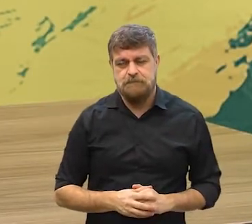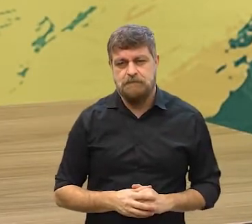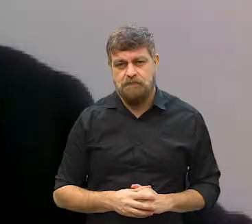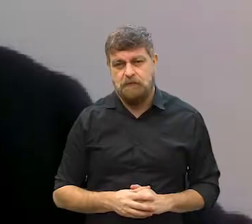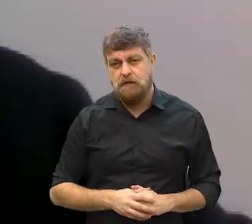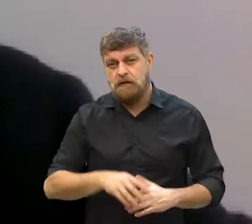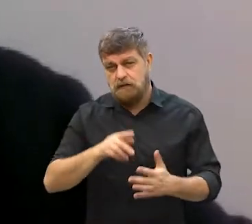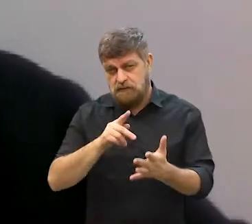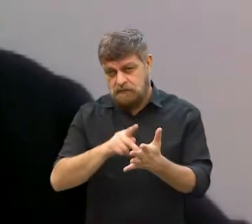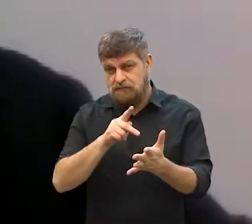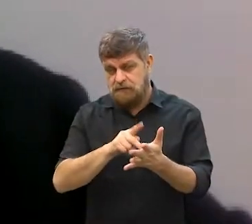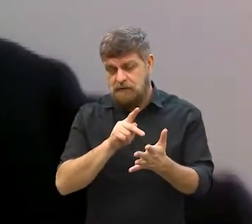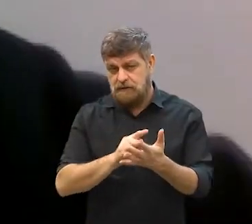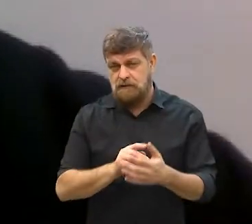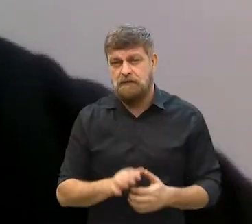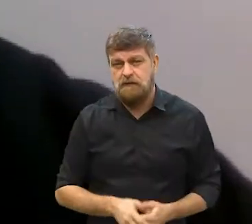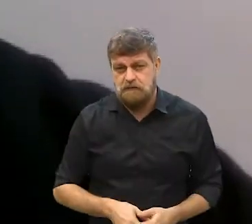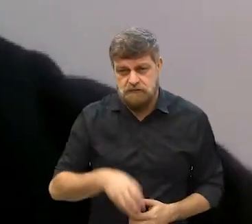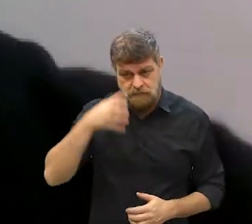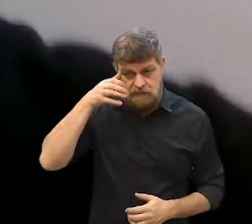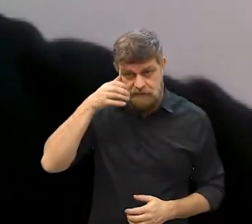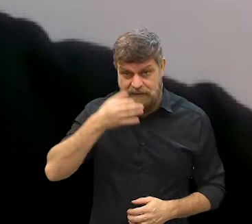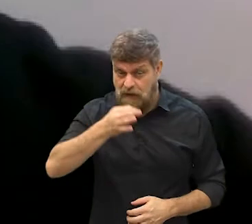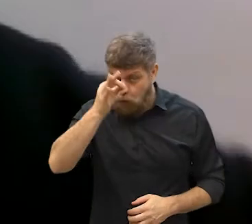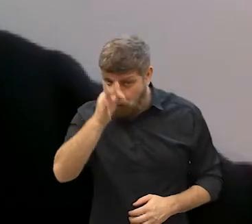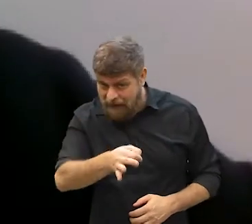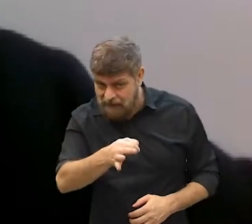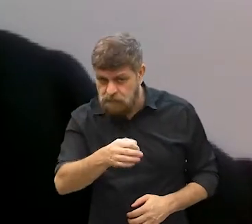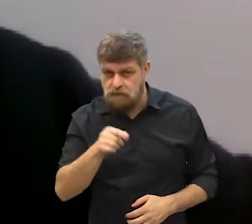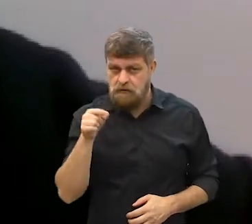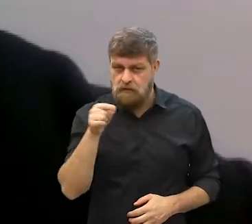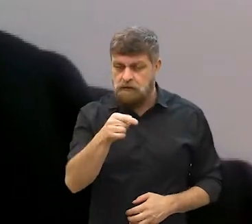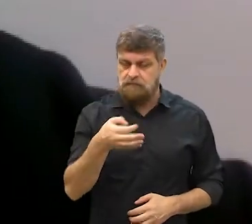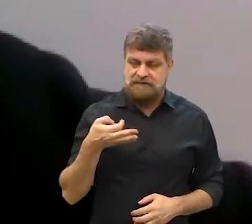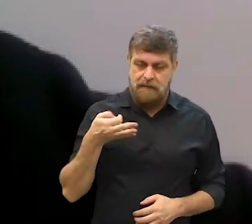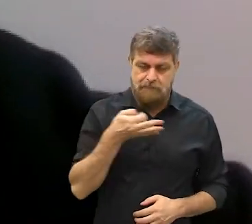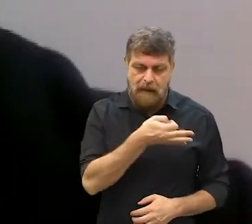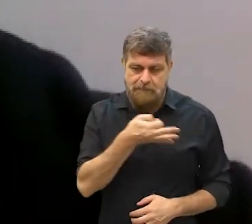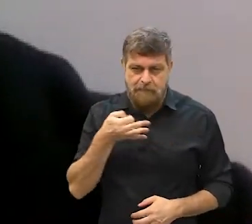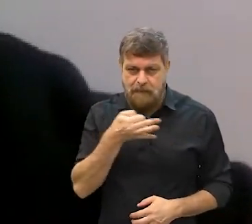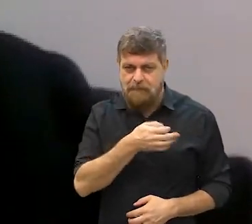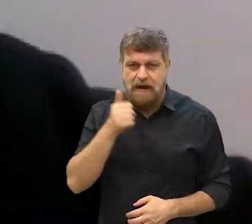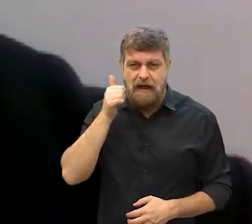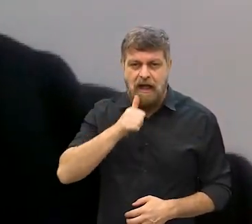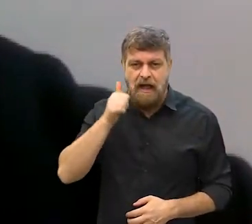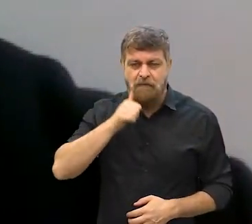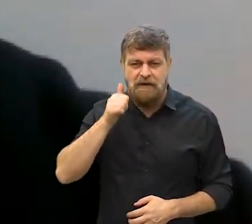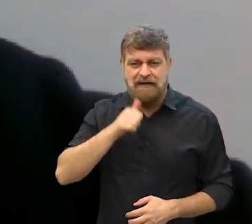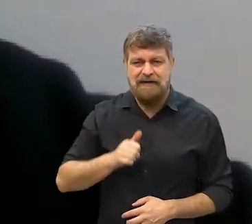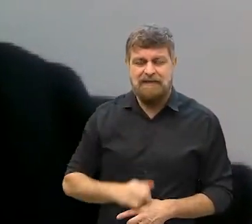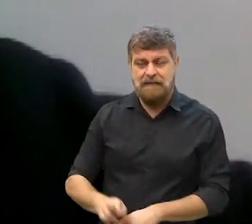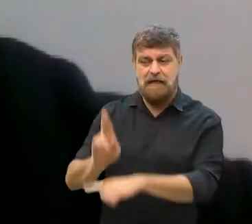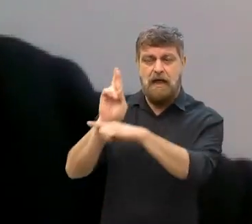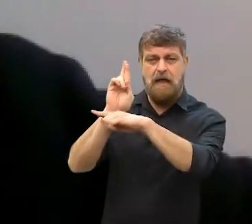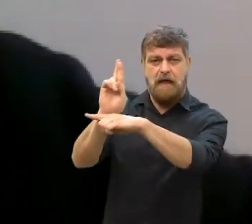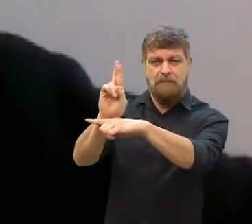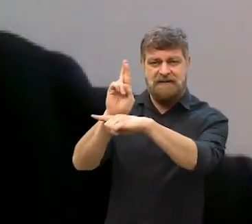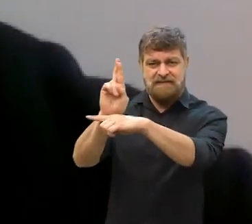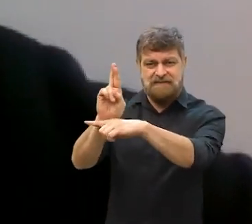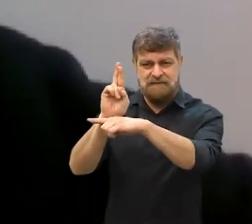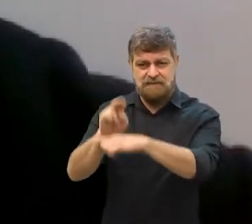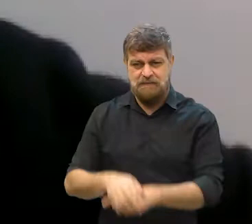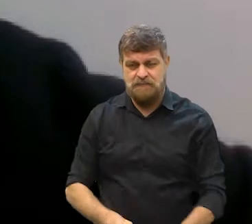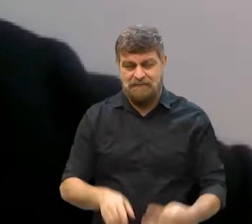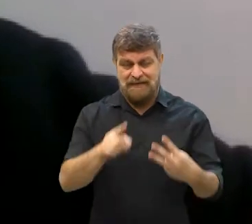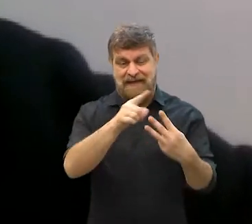Na verdade, André, você está corretíssimo quando você fala que a mulher ela representa 3